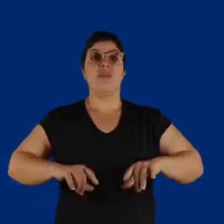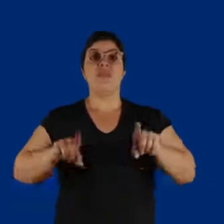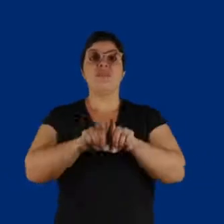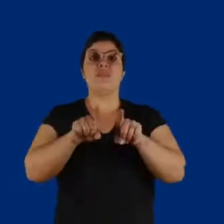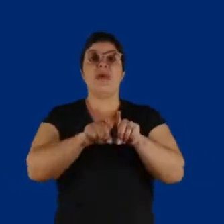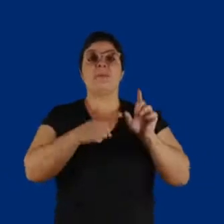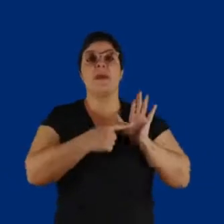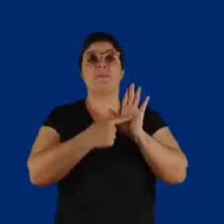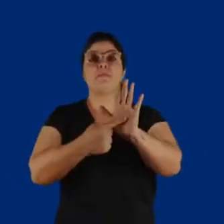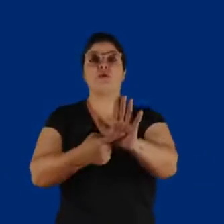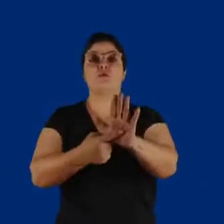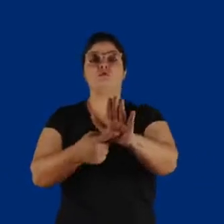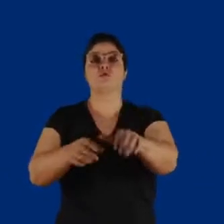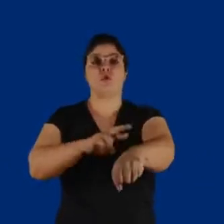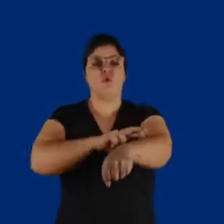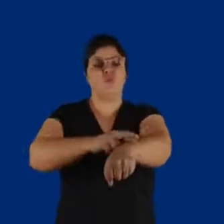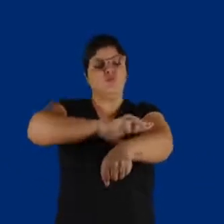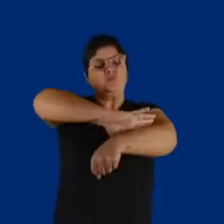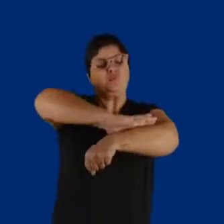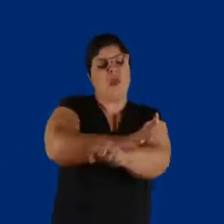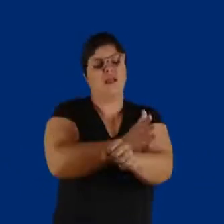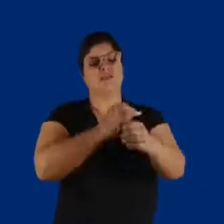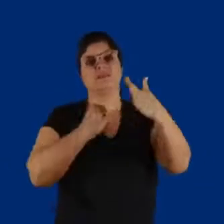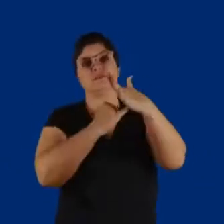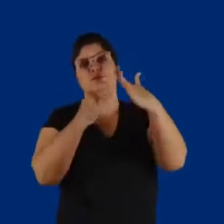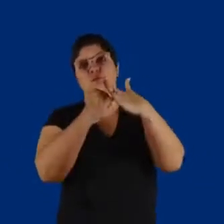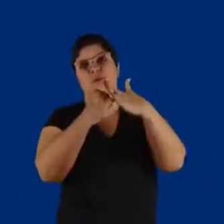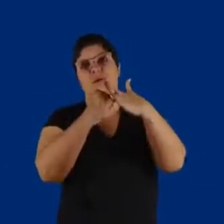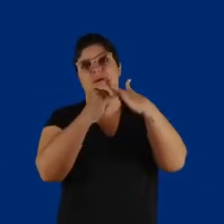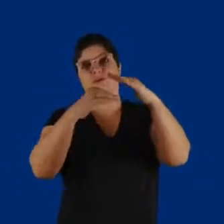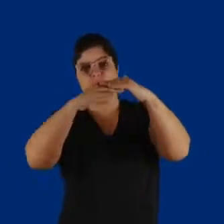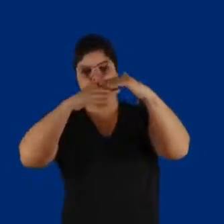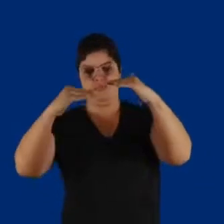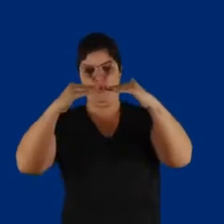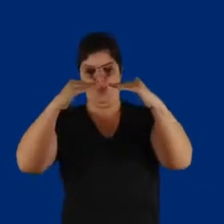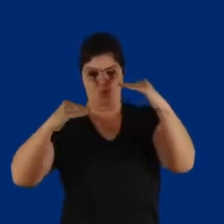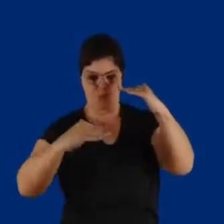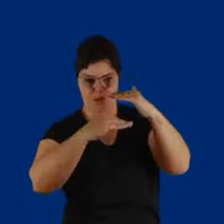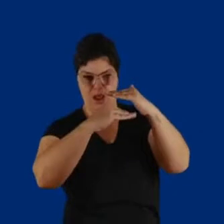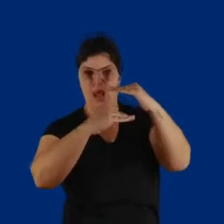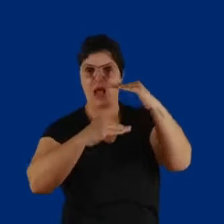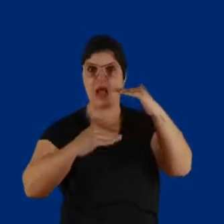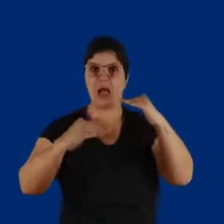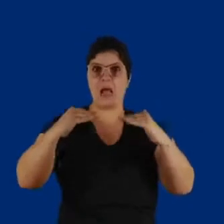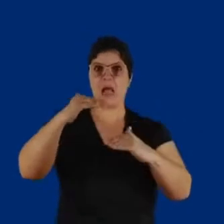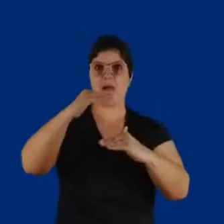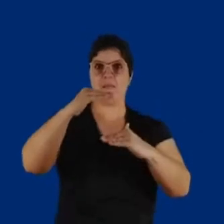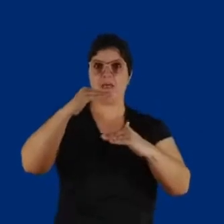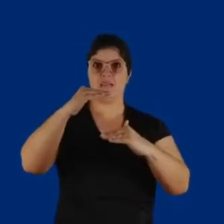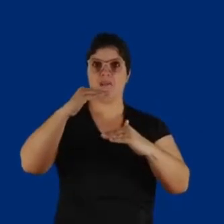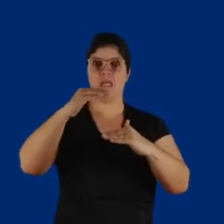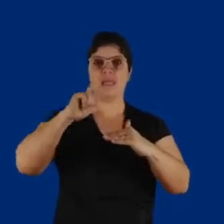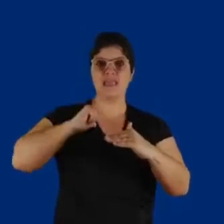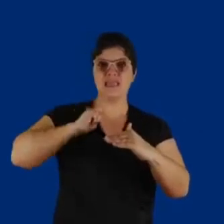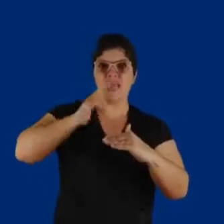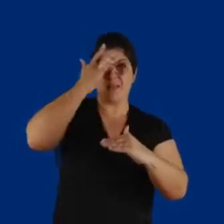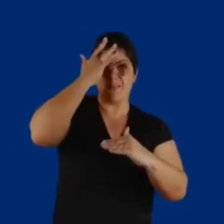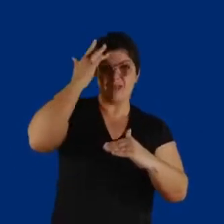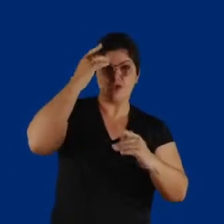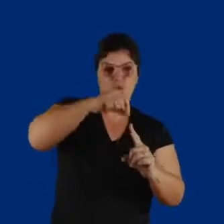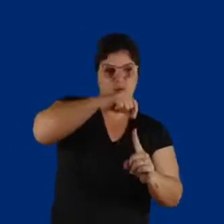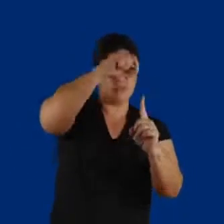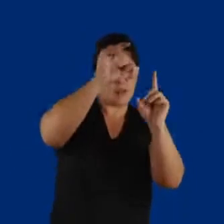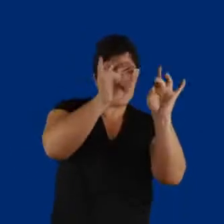racismo institucional, ou uma camada institucional de quem é privilegiado e quem não é privilegiado, isso em termos